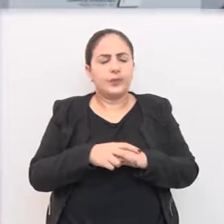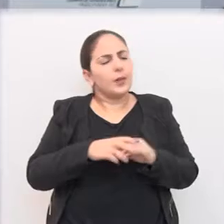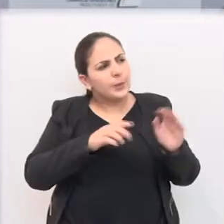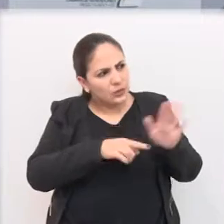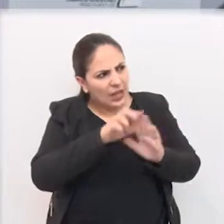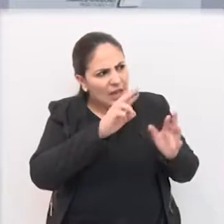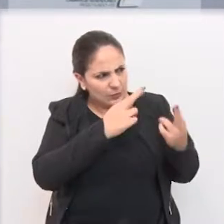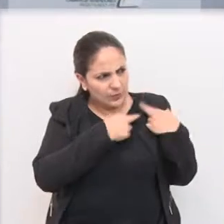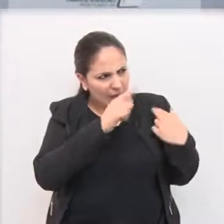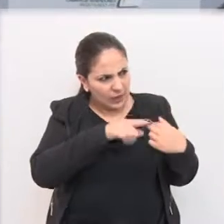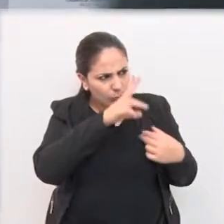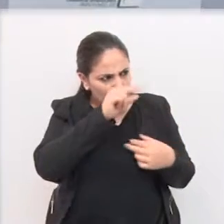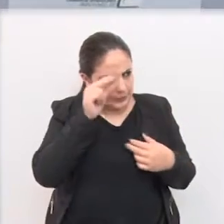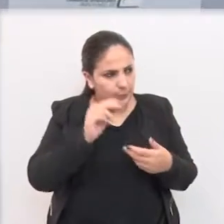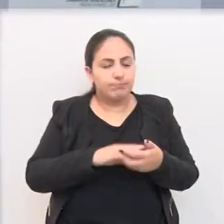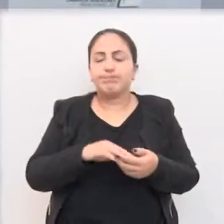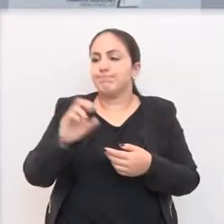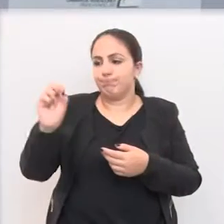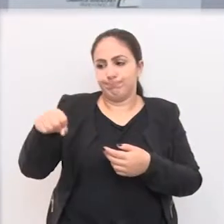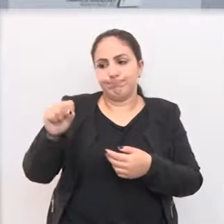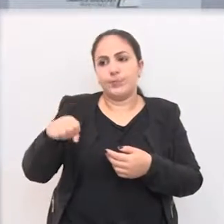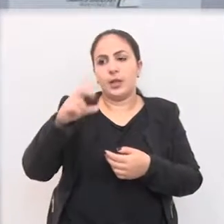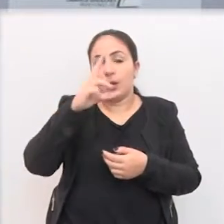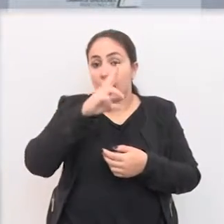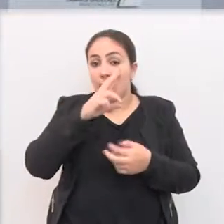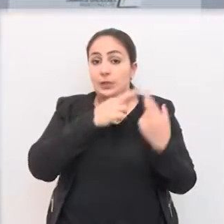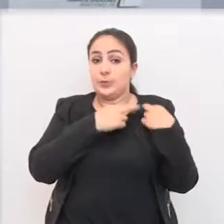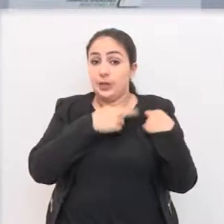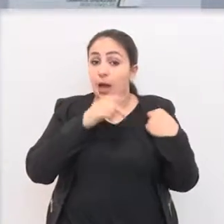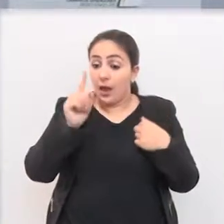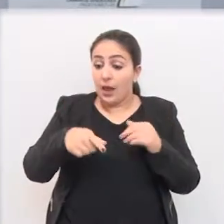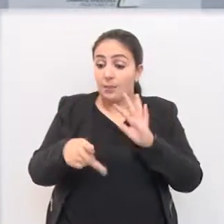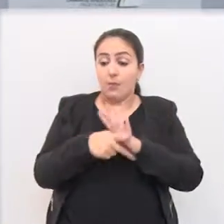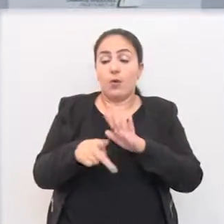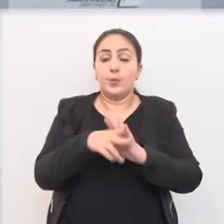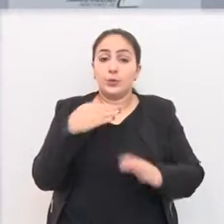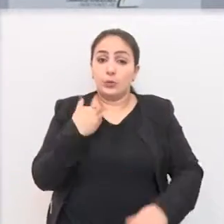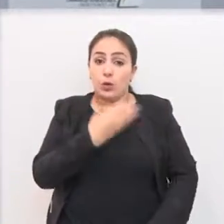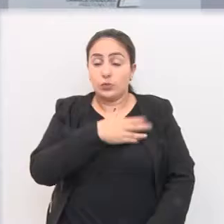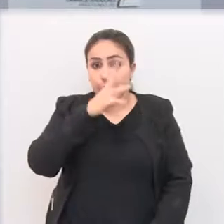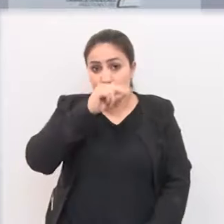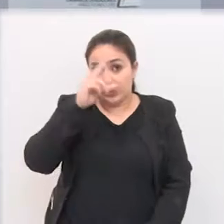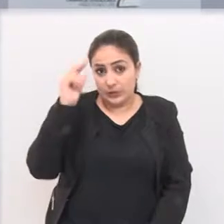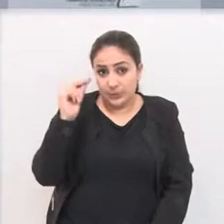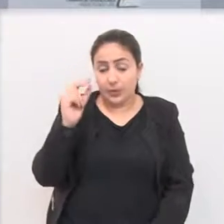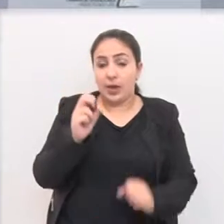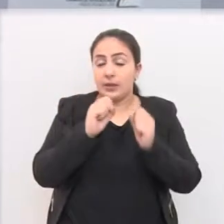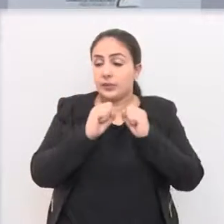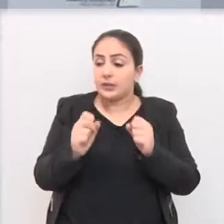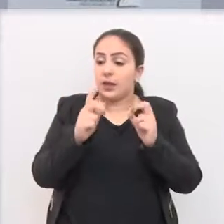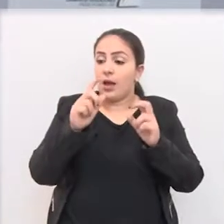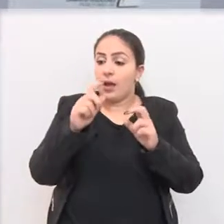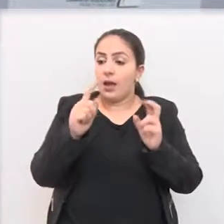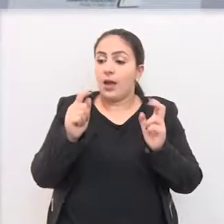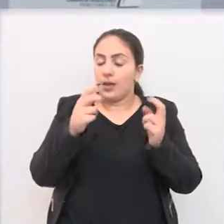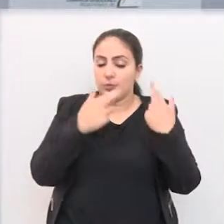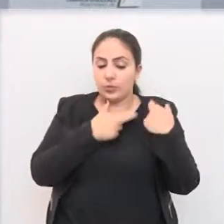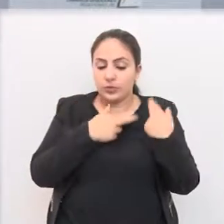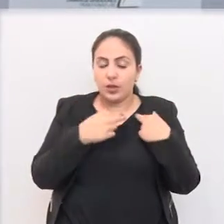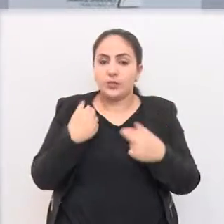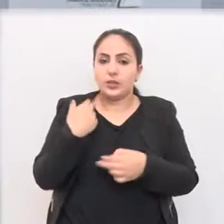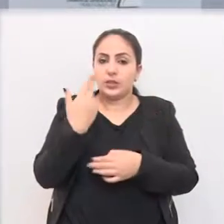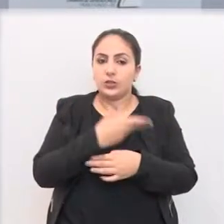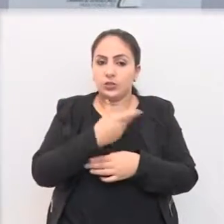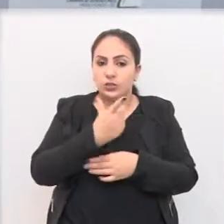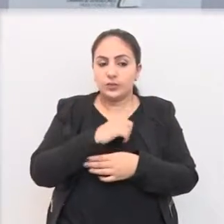A responsabilidade seria do município? Sim, a responsabilidade ficará a cargo do nosso município, a secretaria competente,